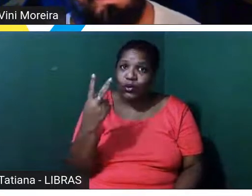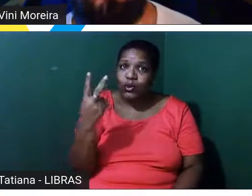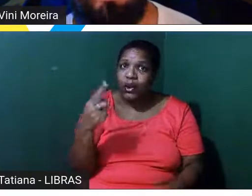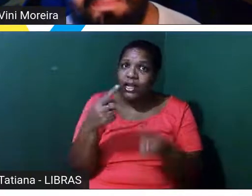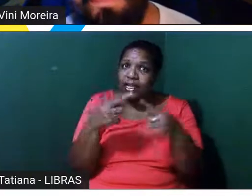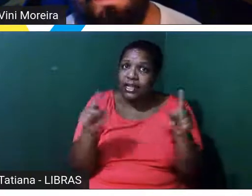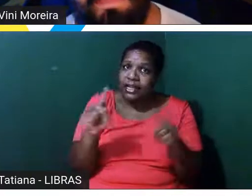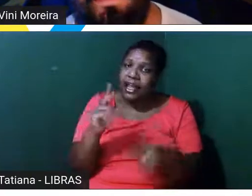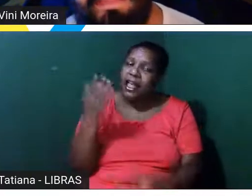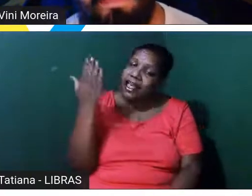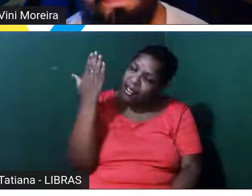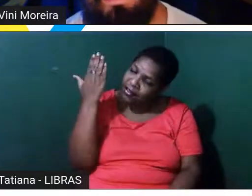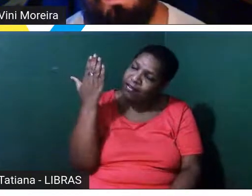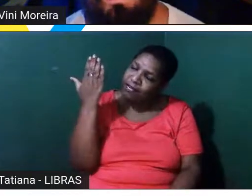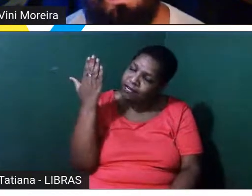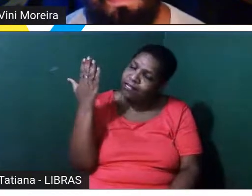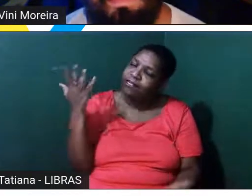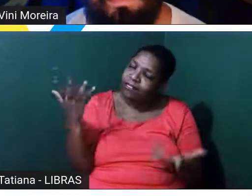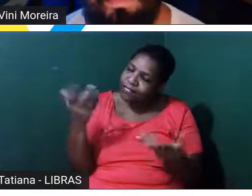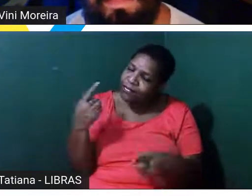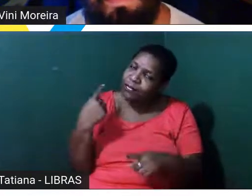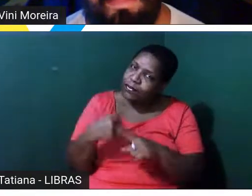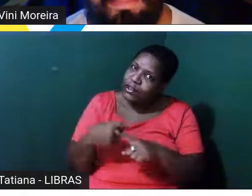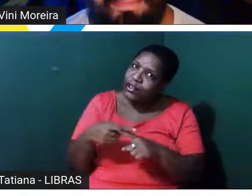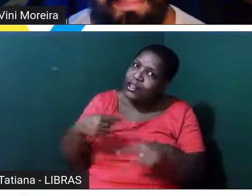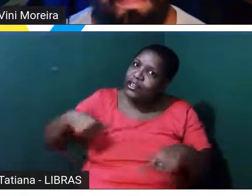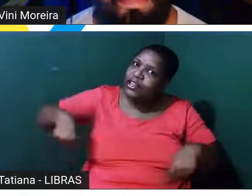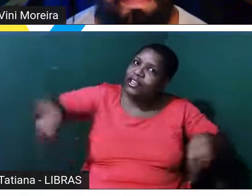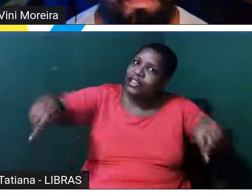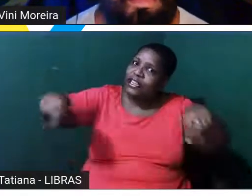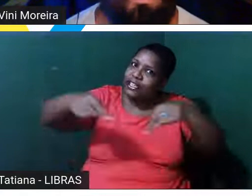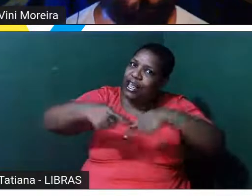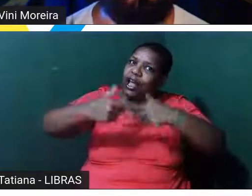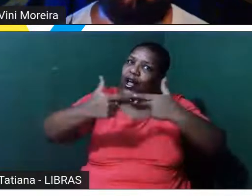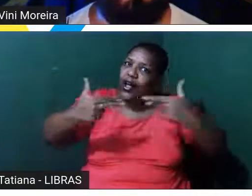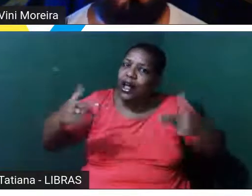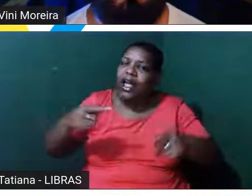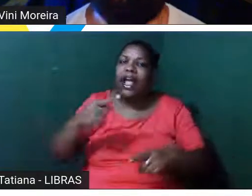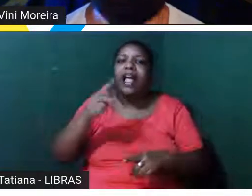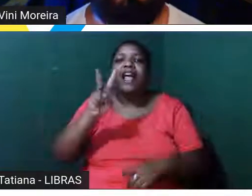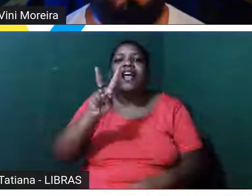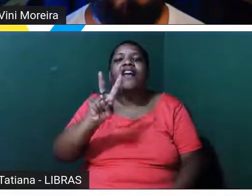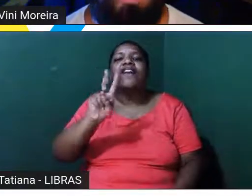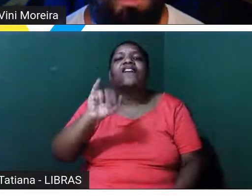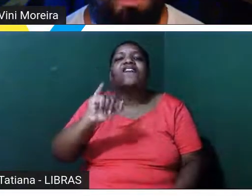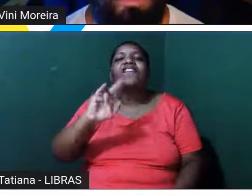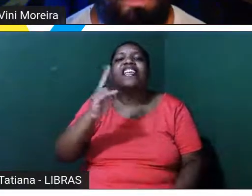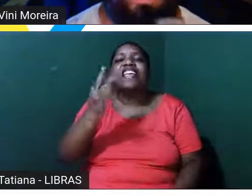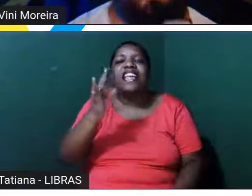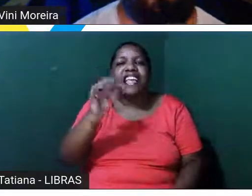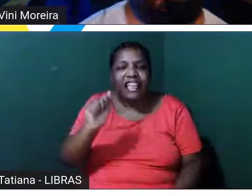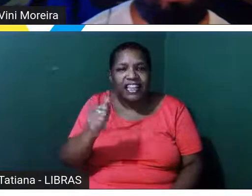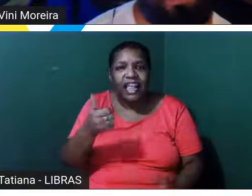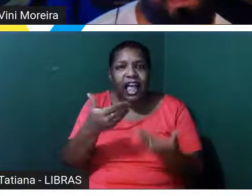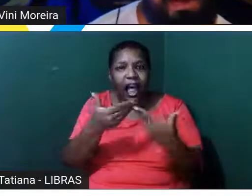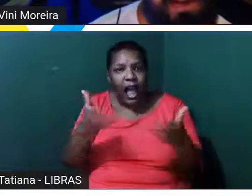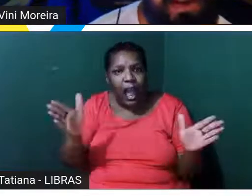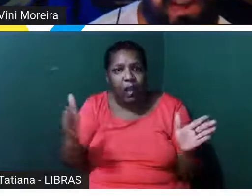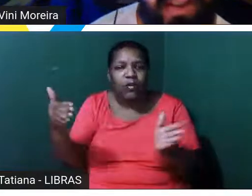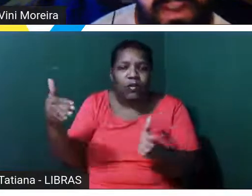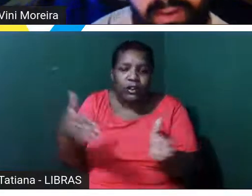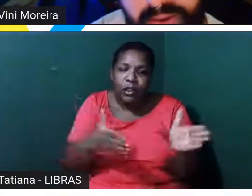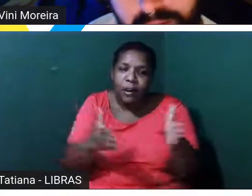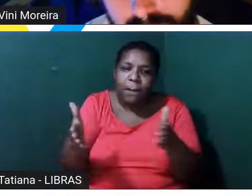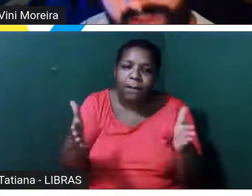eu estou né o motivo de tudo desse lance assim né o brasileiro esse pau ele abre os caminhos a lipo